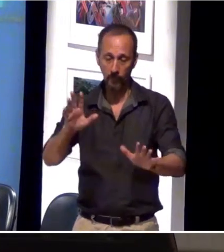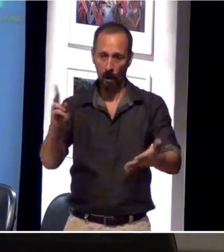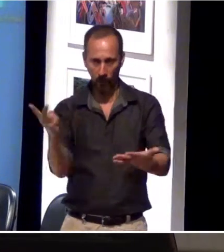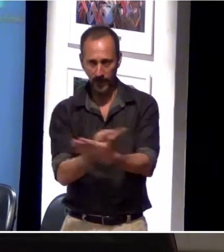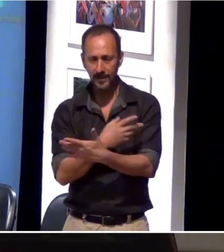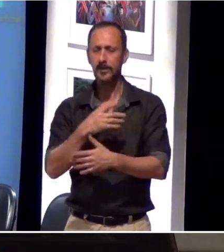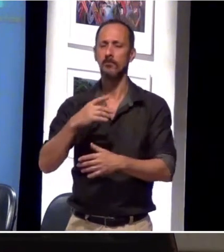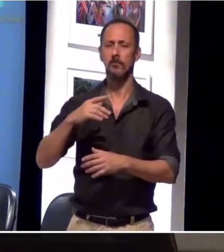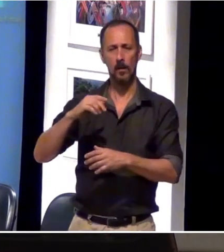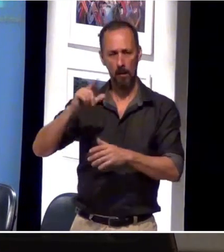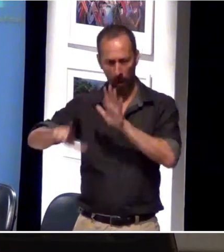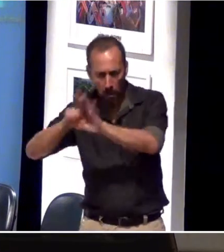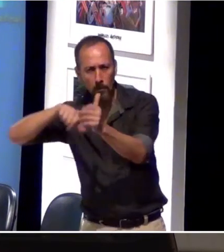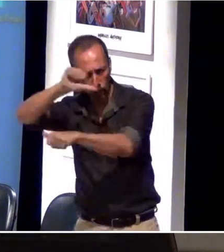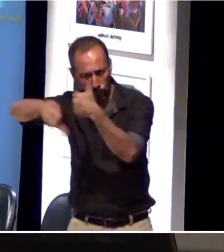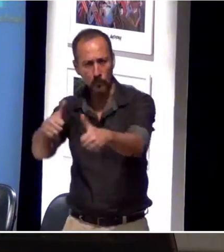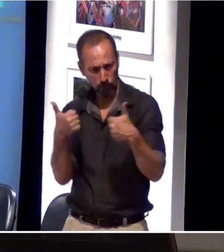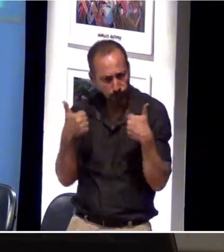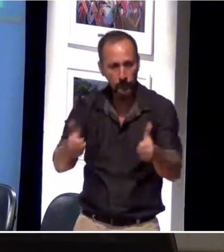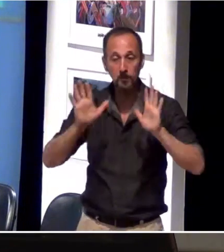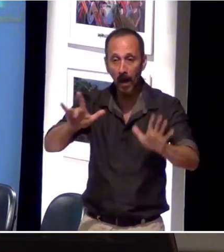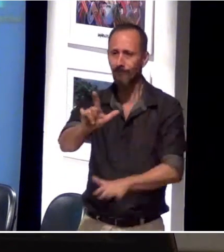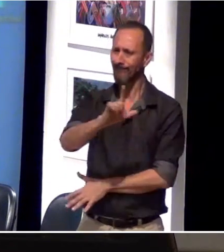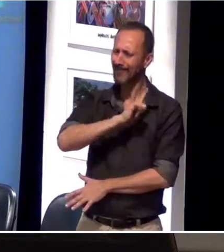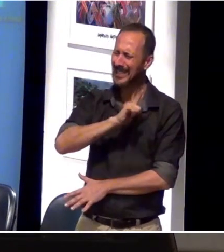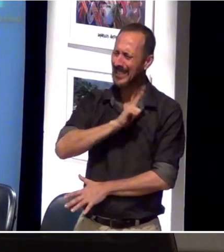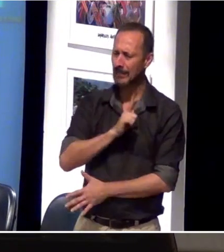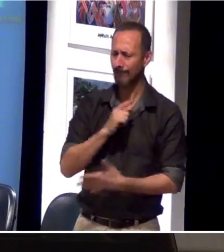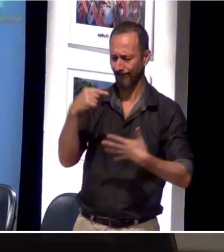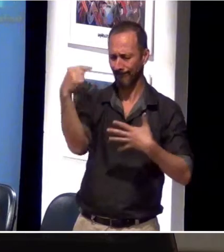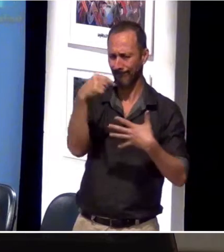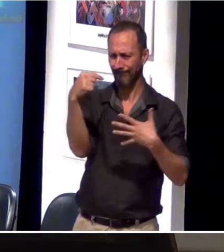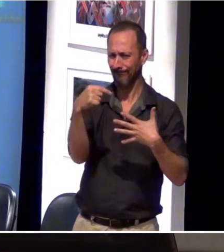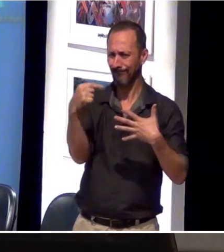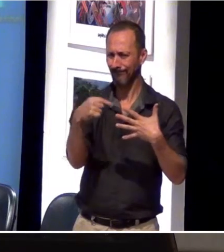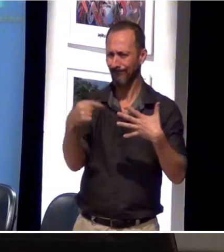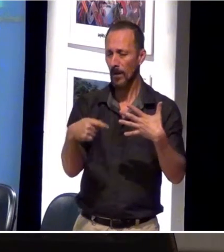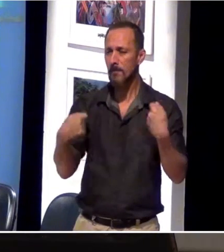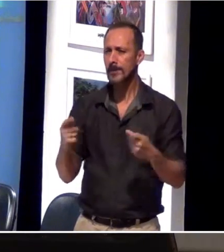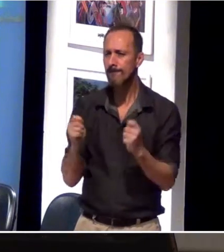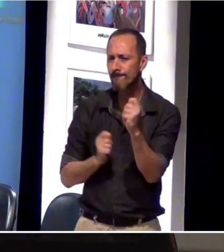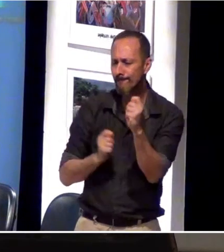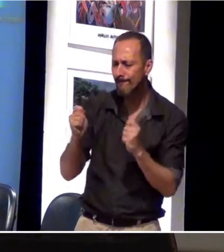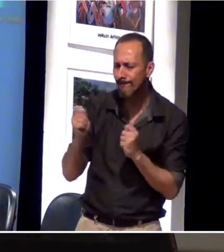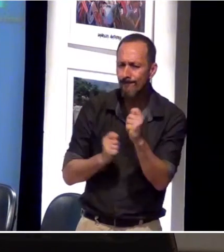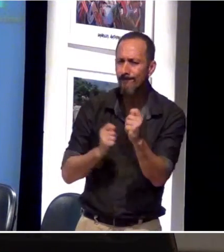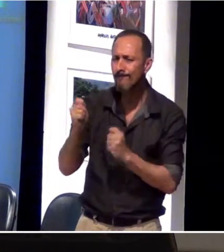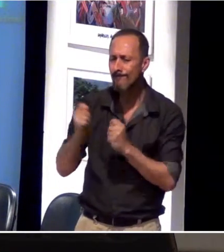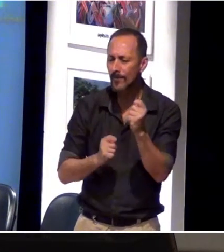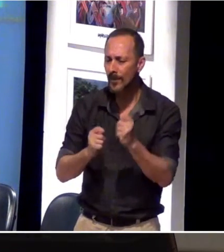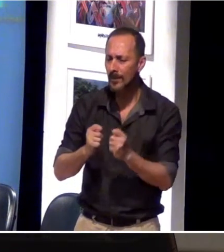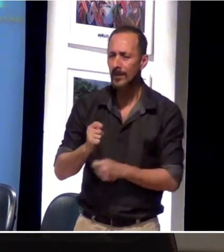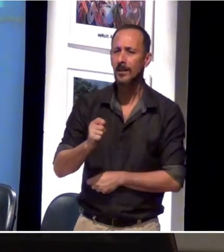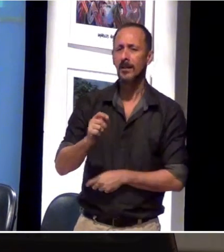de mudanças legais, você tem uma série de manutenções que fazem com que sejam os mesmos